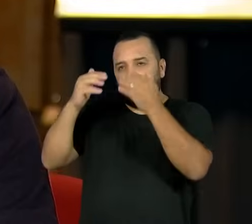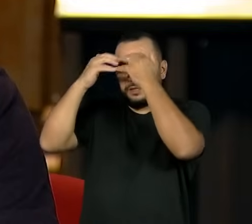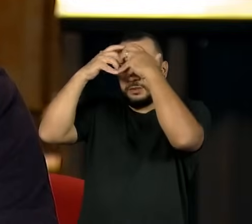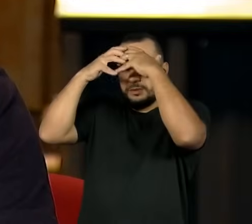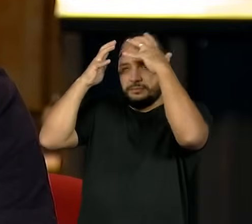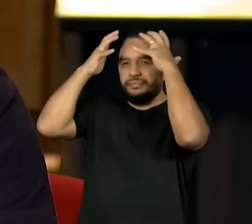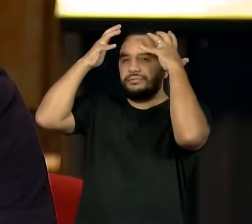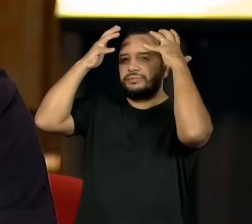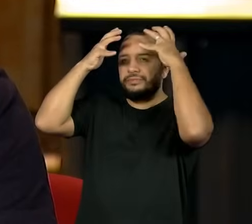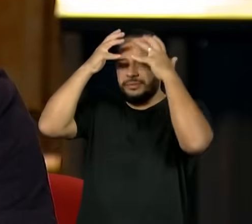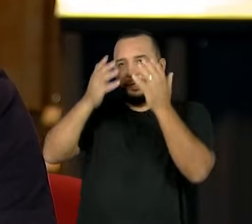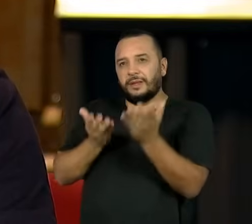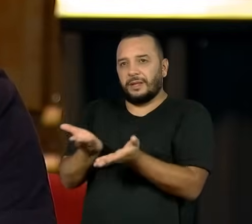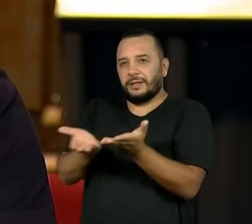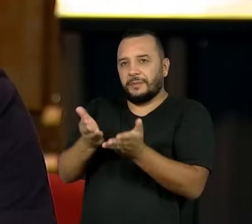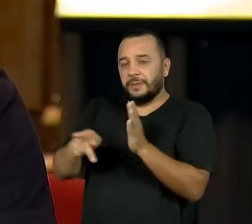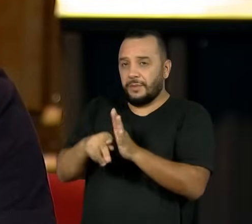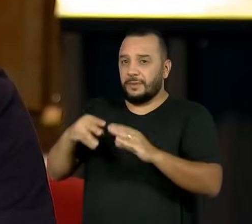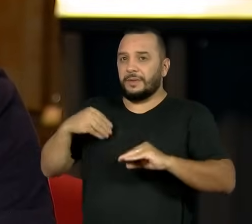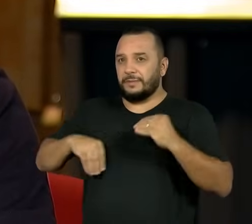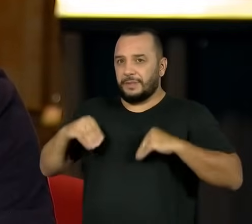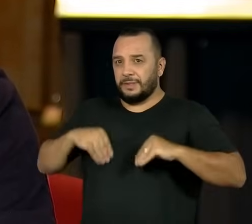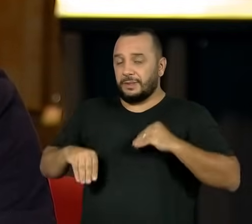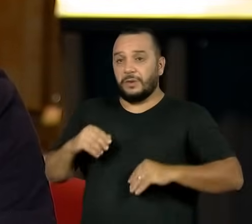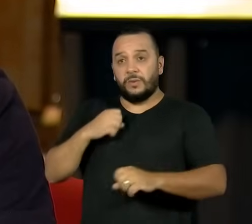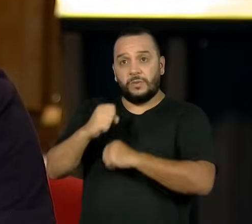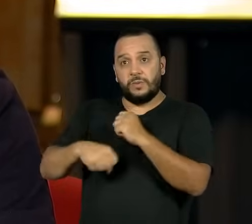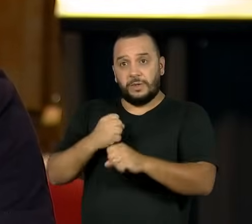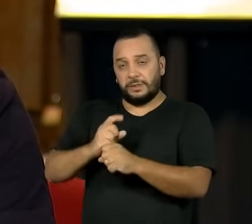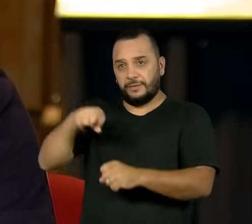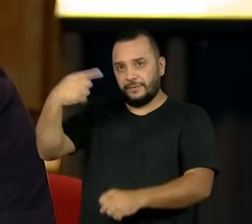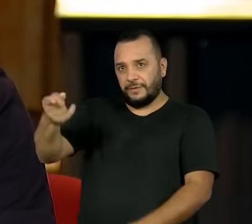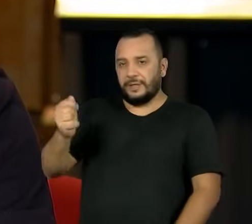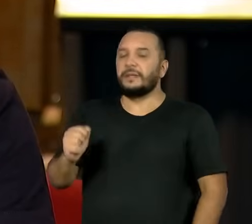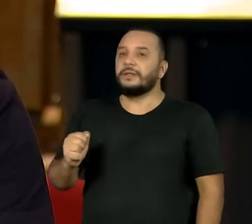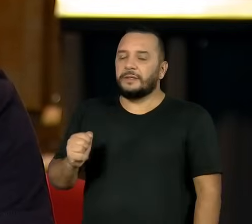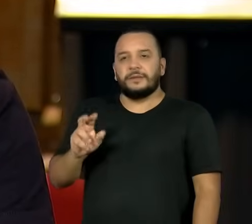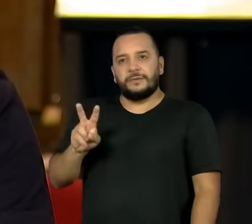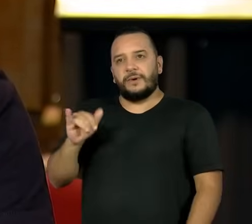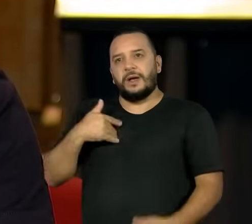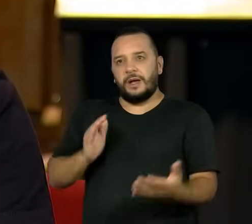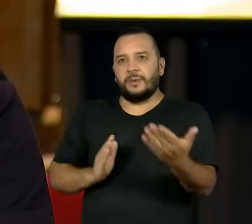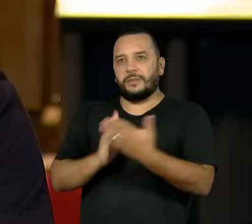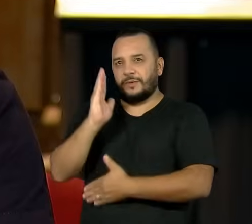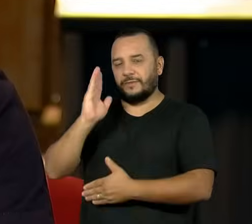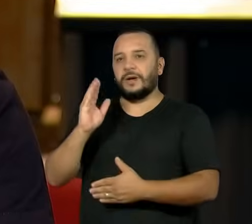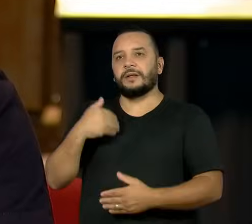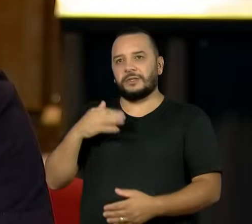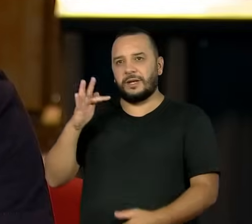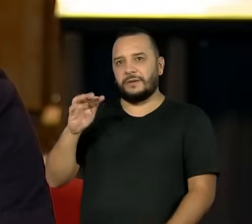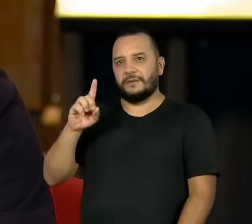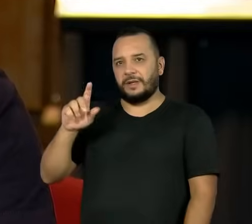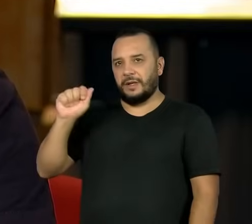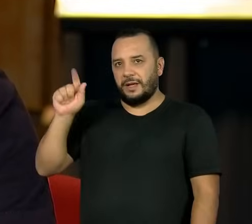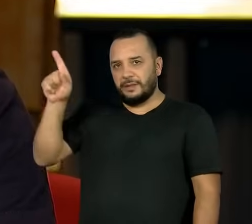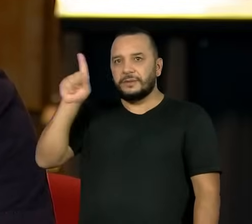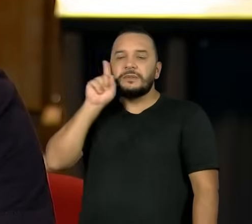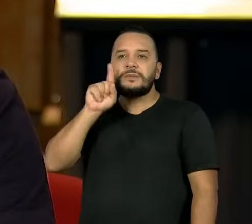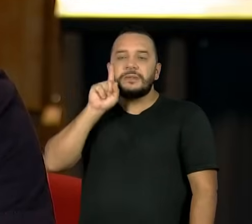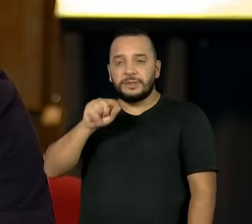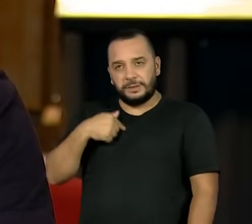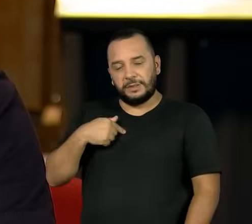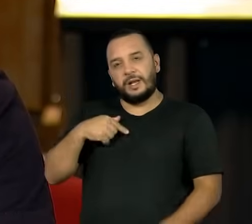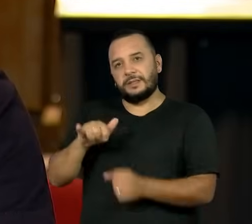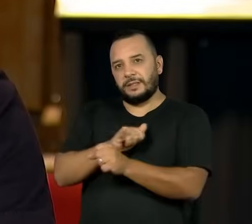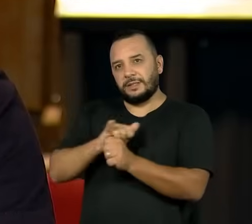que no próximo ano existe uma alta probabilidade da psilocibina também ser aprovada pela FDA americana como uma